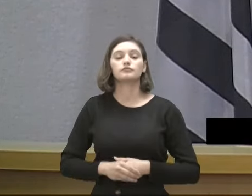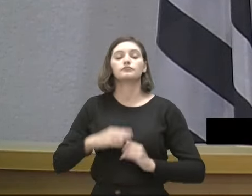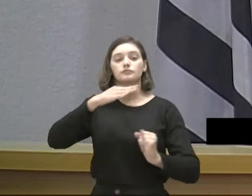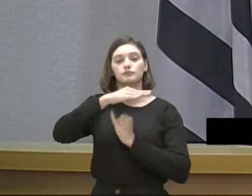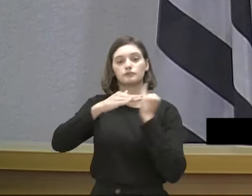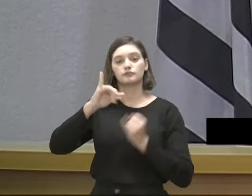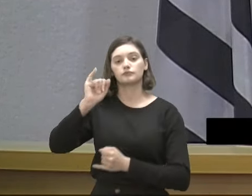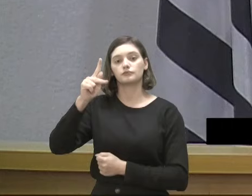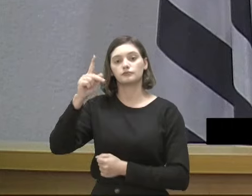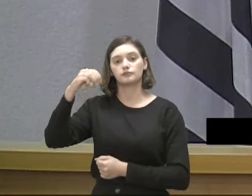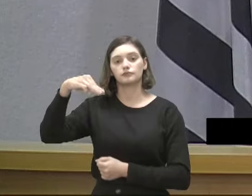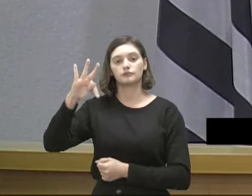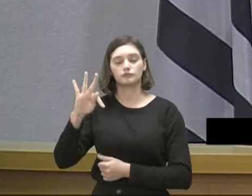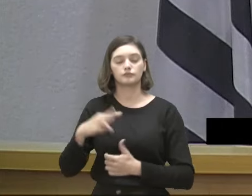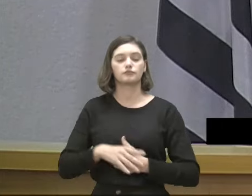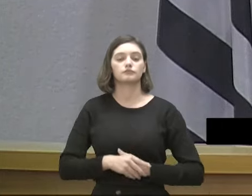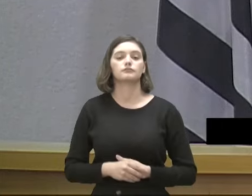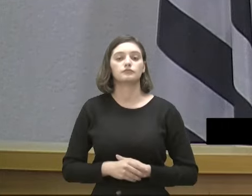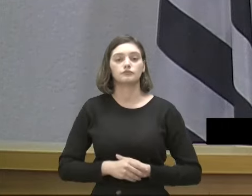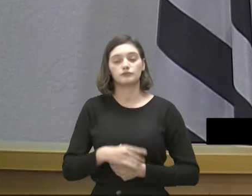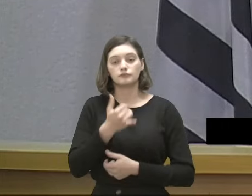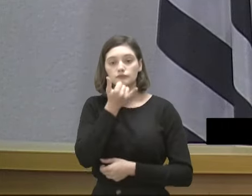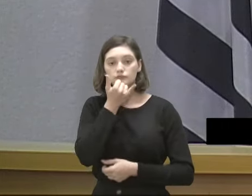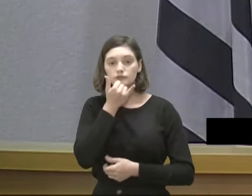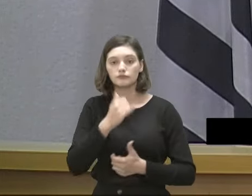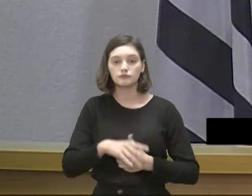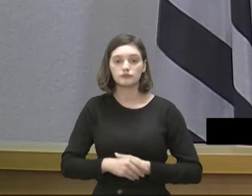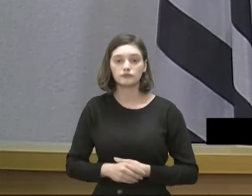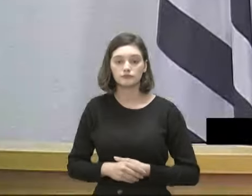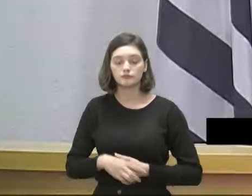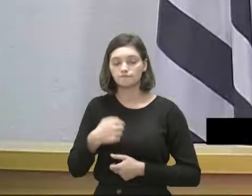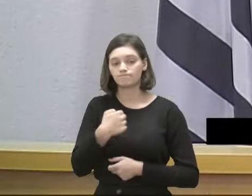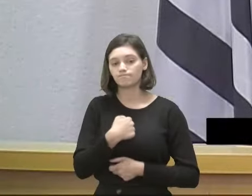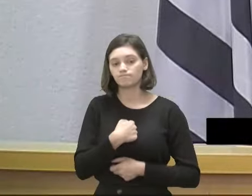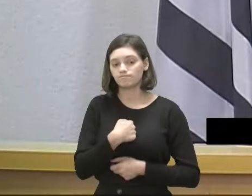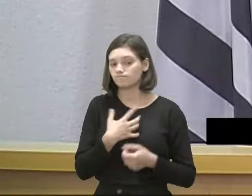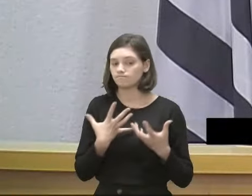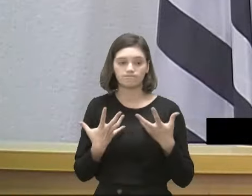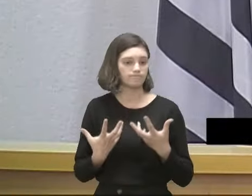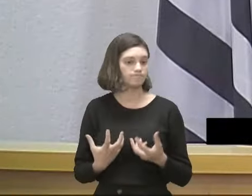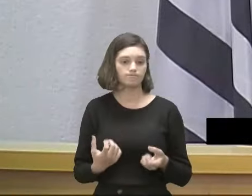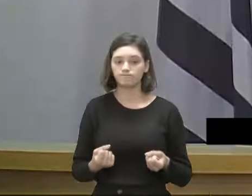Previdência. Tá? Me desculpem, tá? Mas eu não admito.